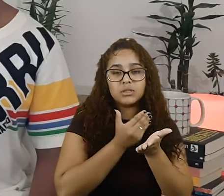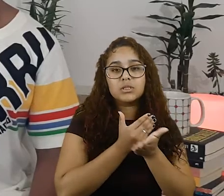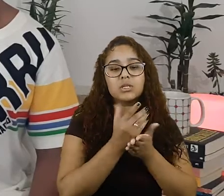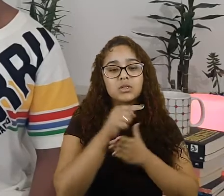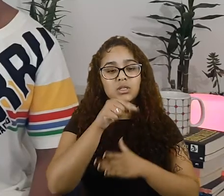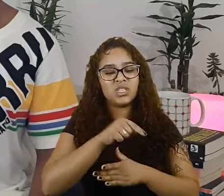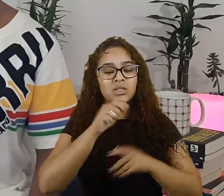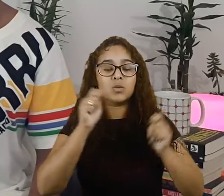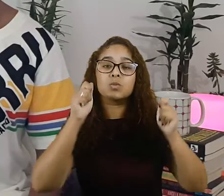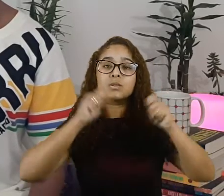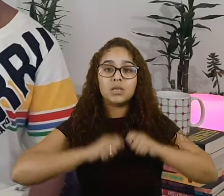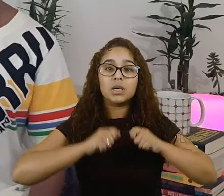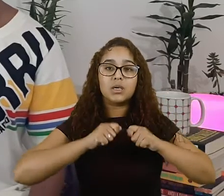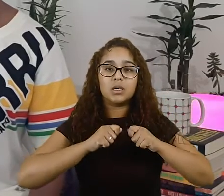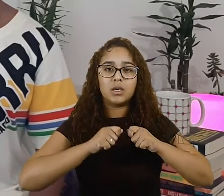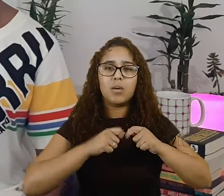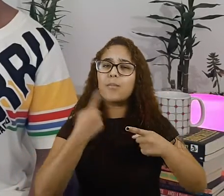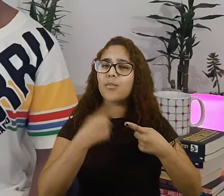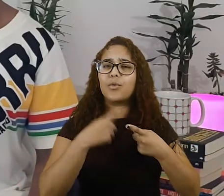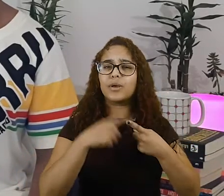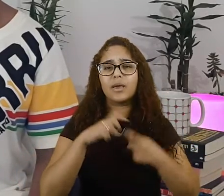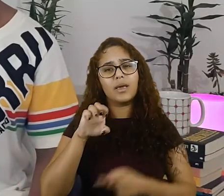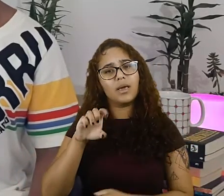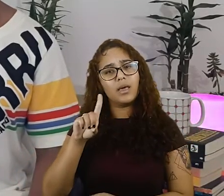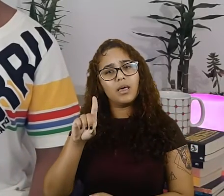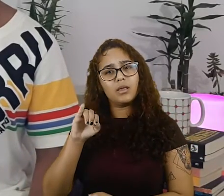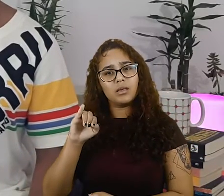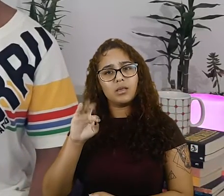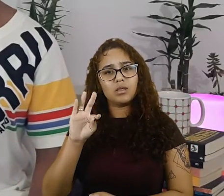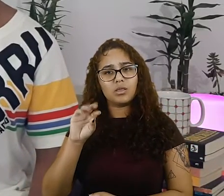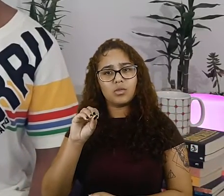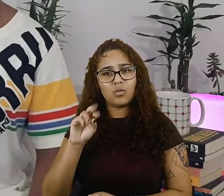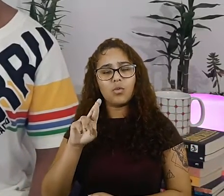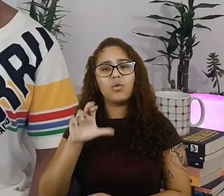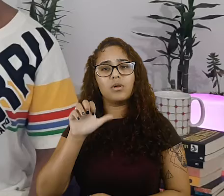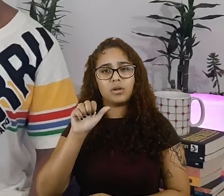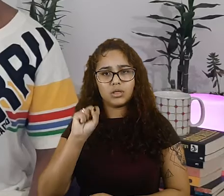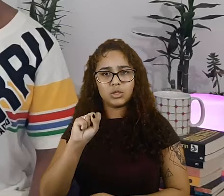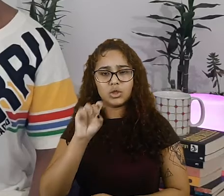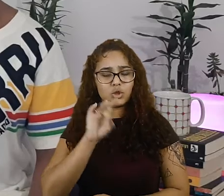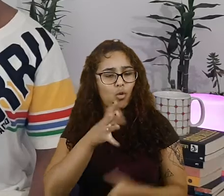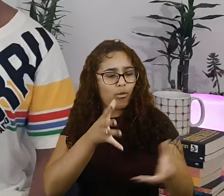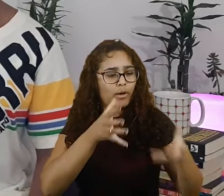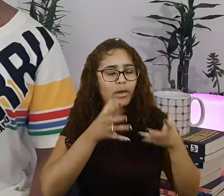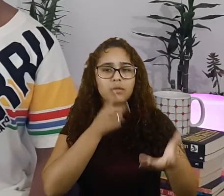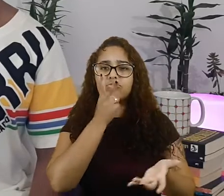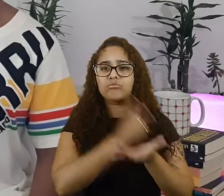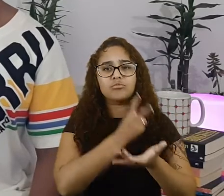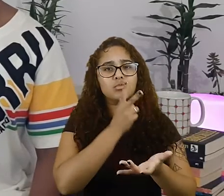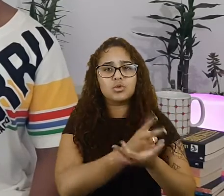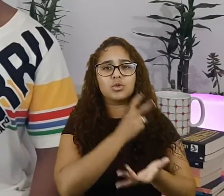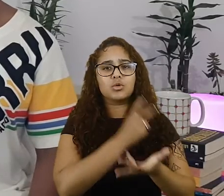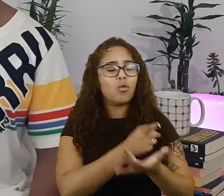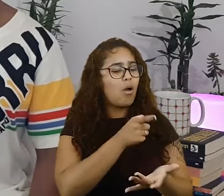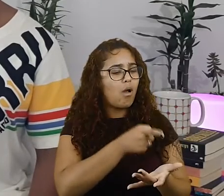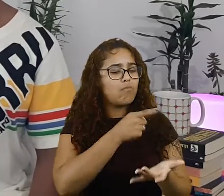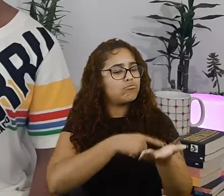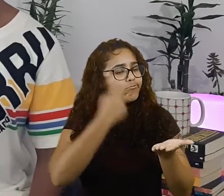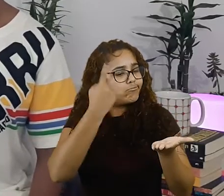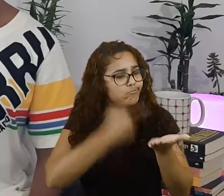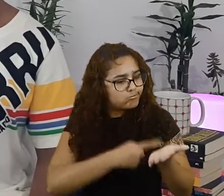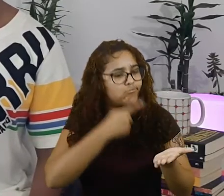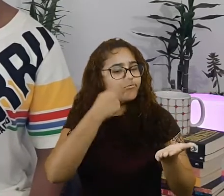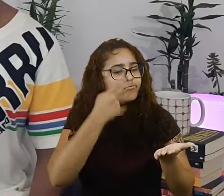Então, a partir disso, a gente reflete por que as editoras só se interessam em